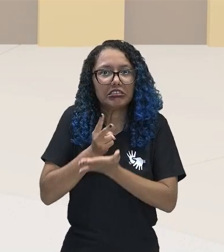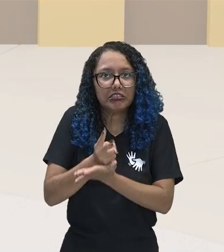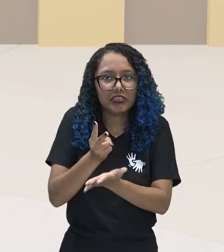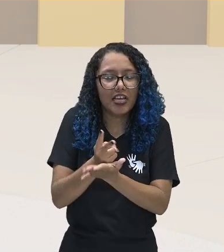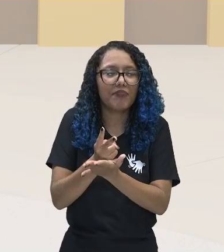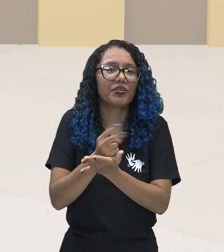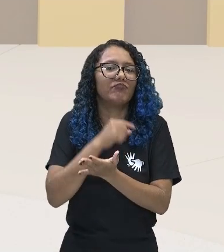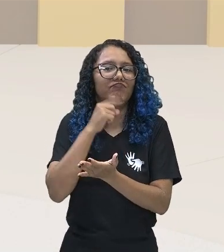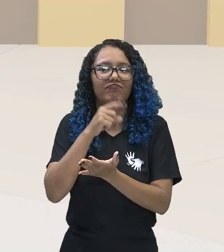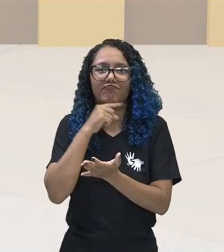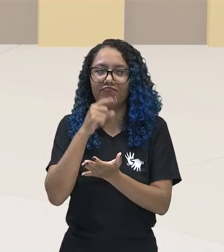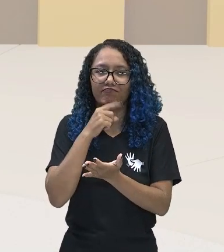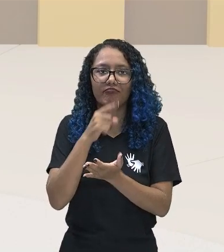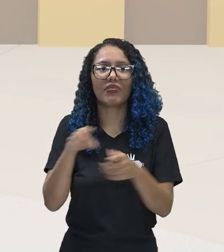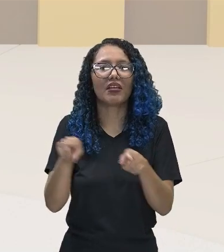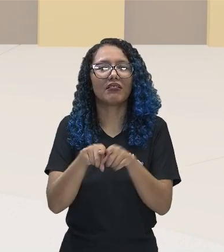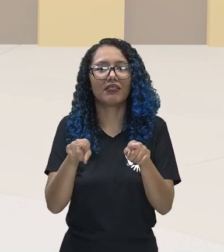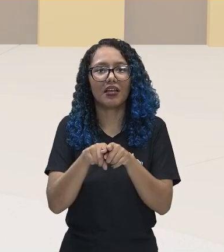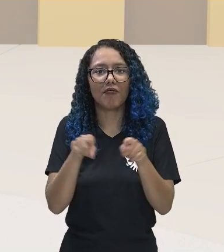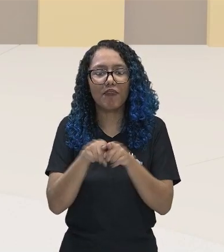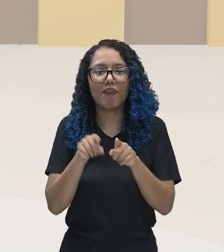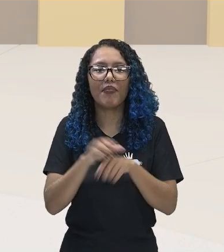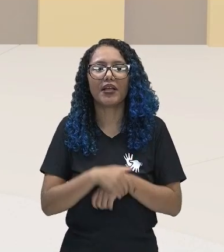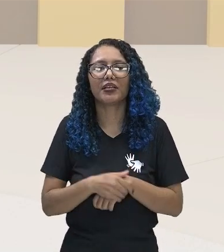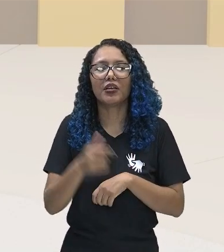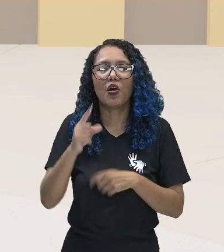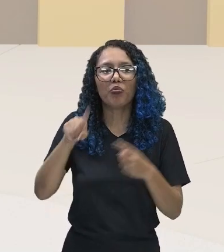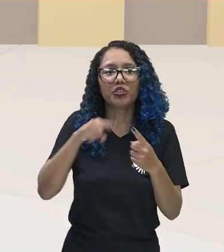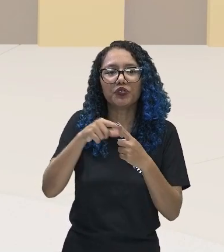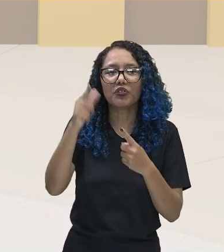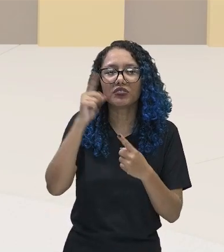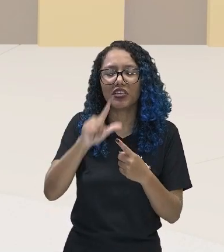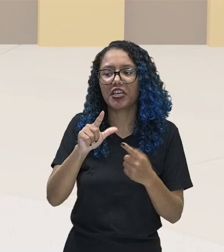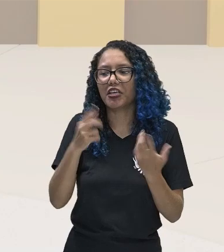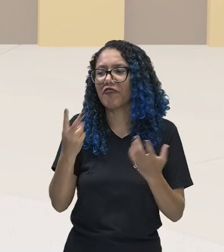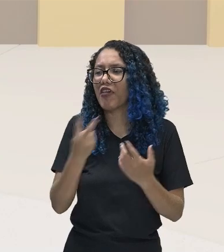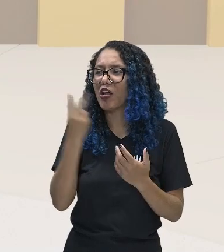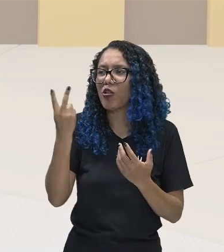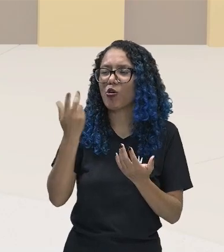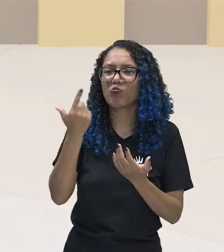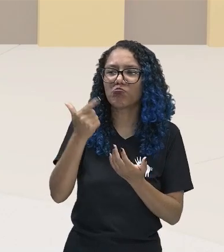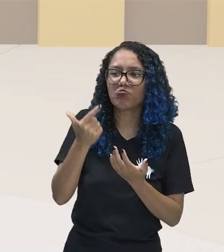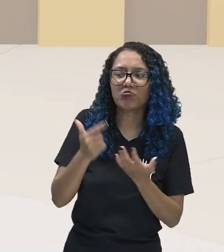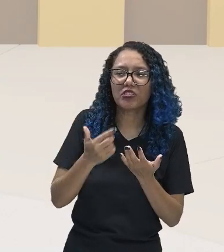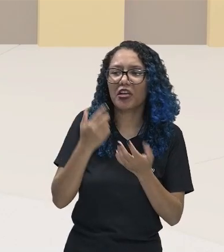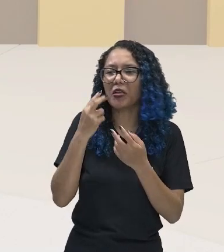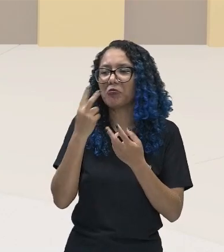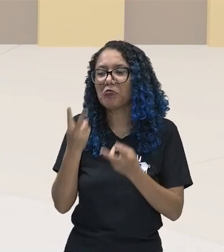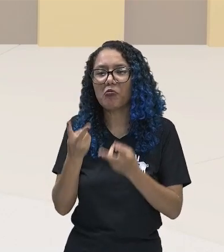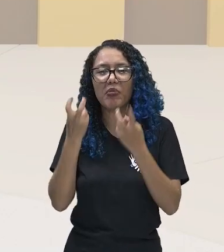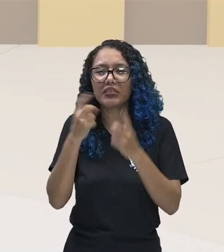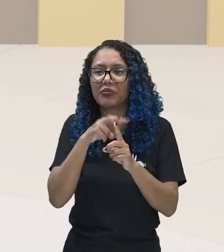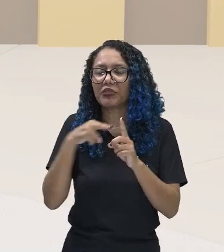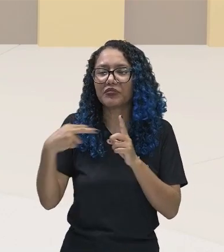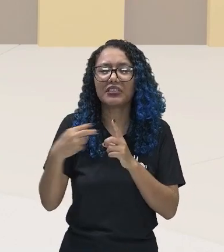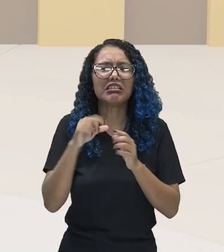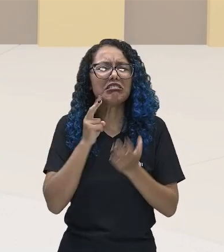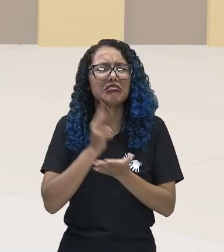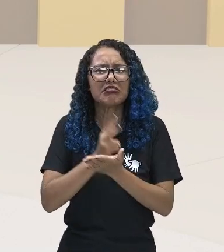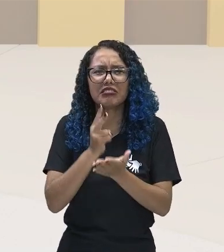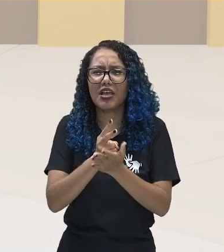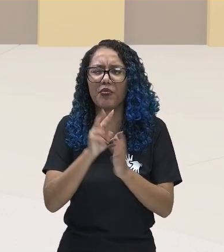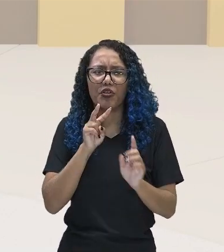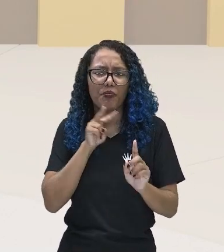suas realizações, não conseguir ver o lado positivo. Então, eu estou sempre vendo o lado negativo, eu nunca